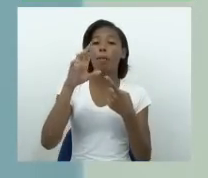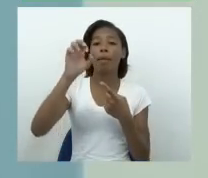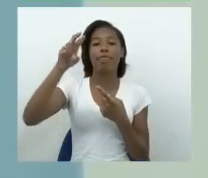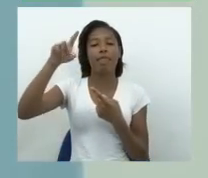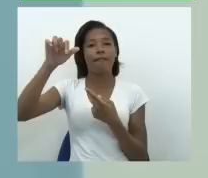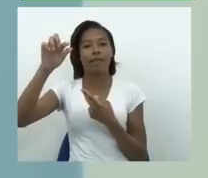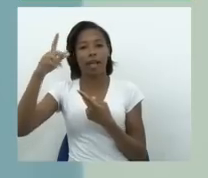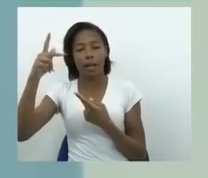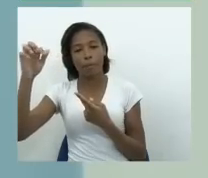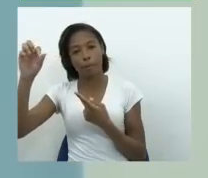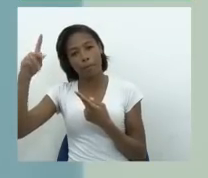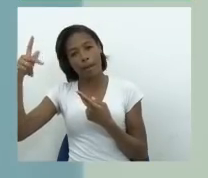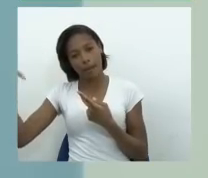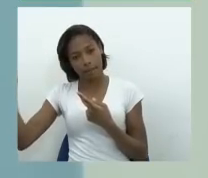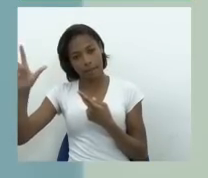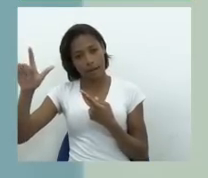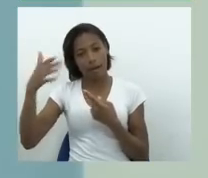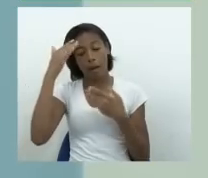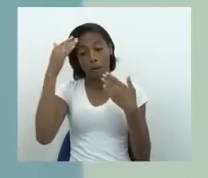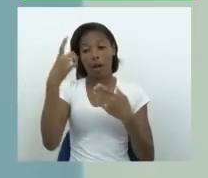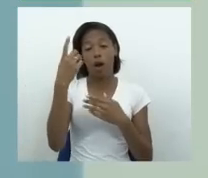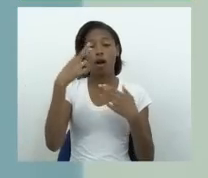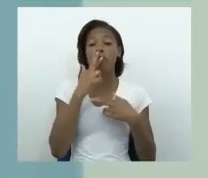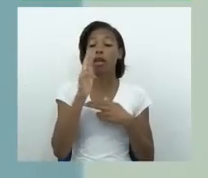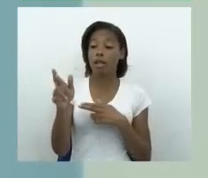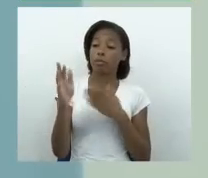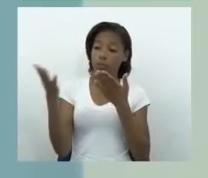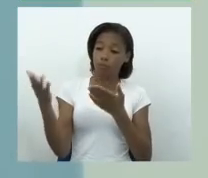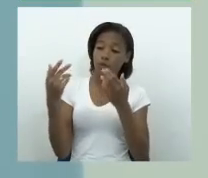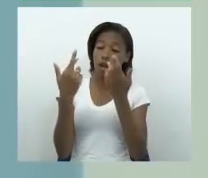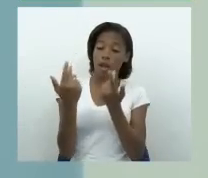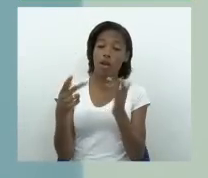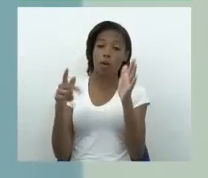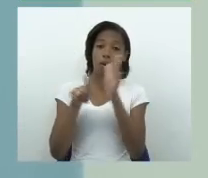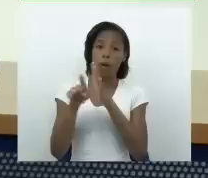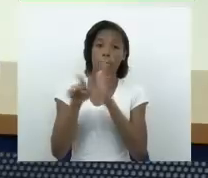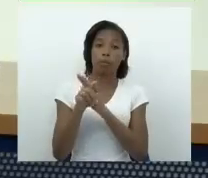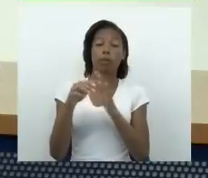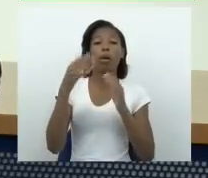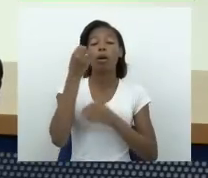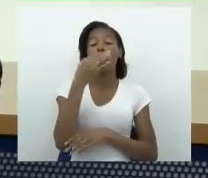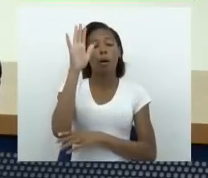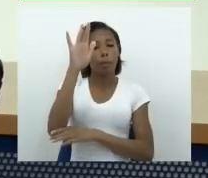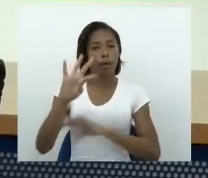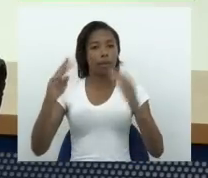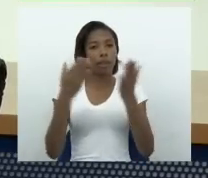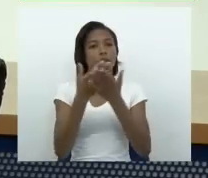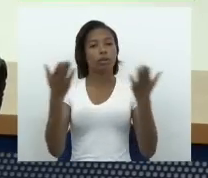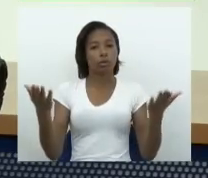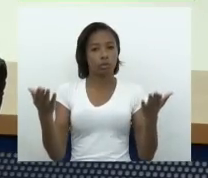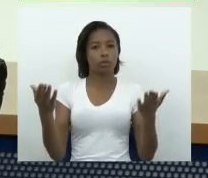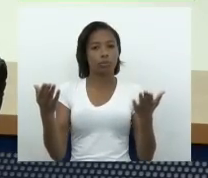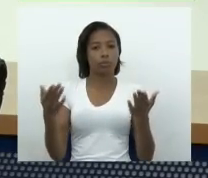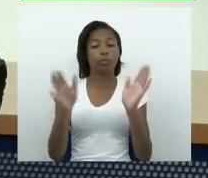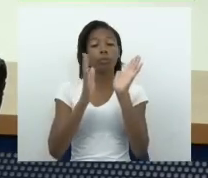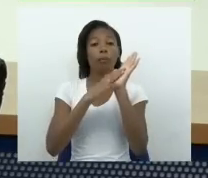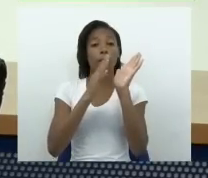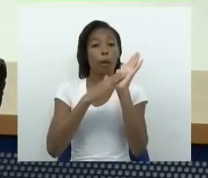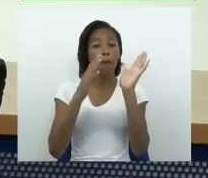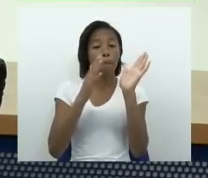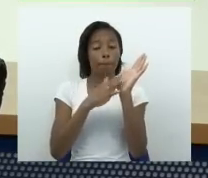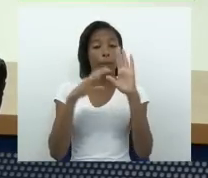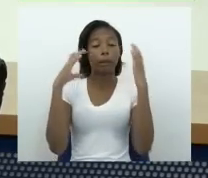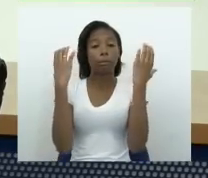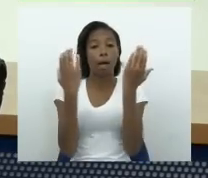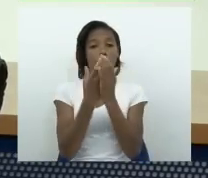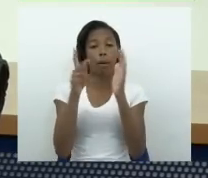candidato do PPL. Candidato, 1 minuto e meio para sua resposta, por favor. Primeiramente, boa tarde a todos. Parabéns à Câmara Municipal